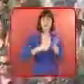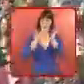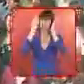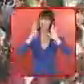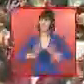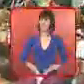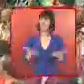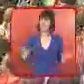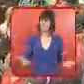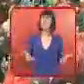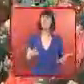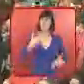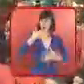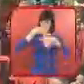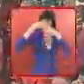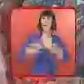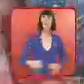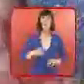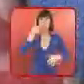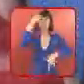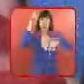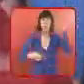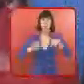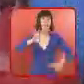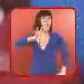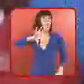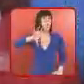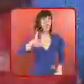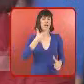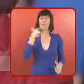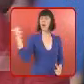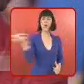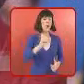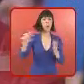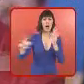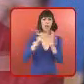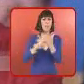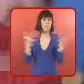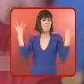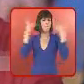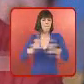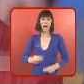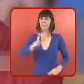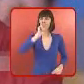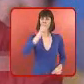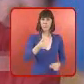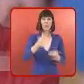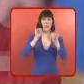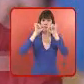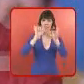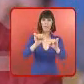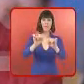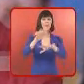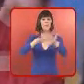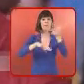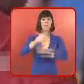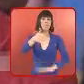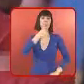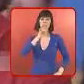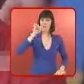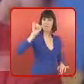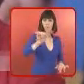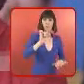país necessita. Convicção de que o povo e o país não podem esperar mais e que está nas vossas